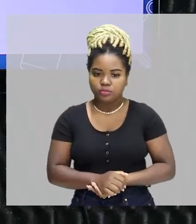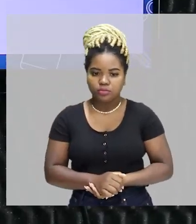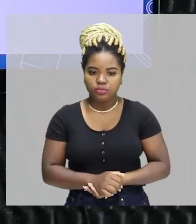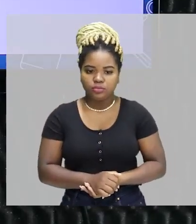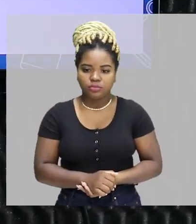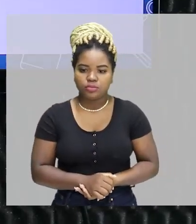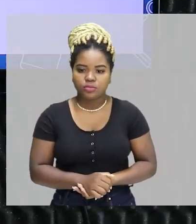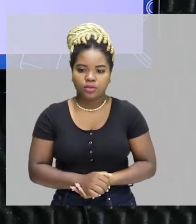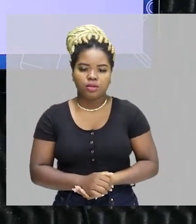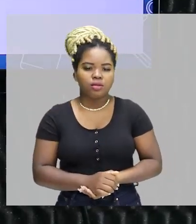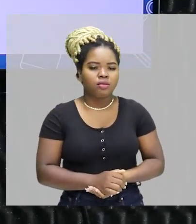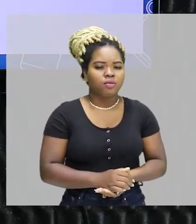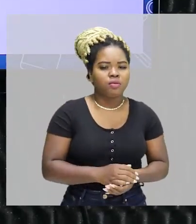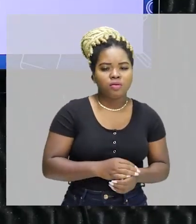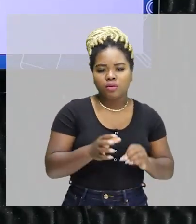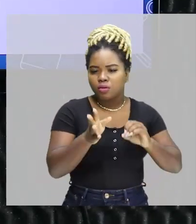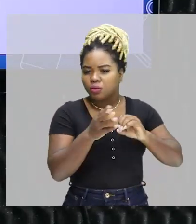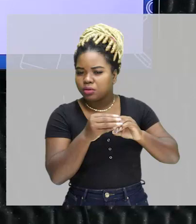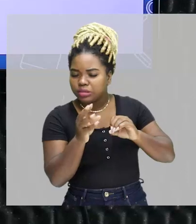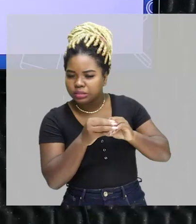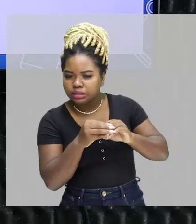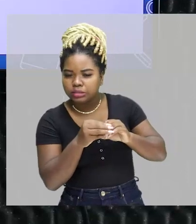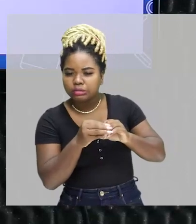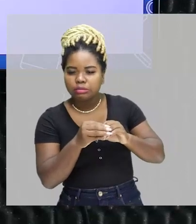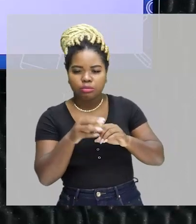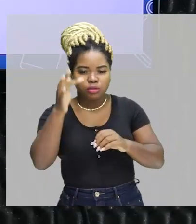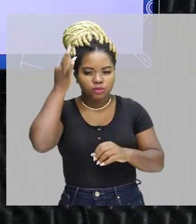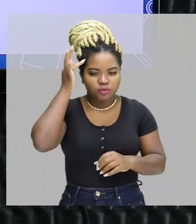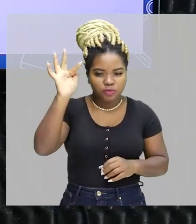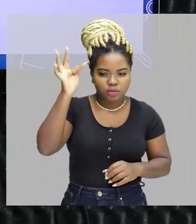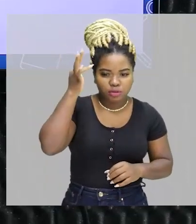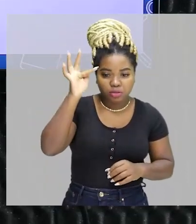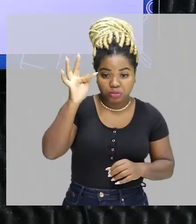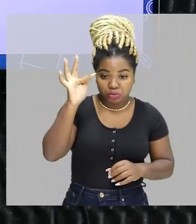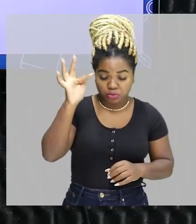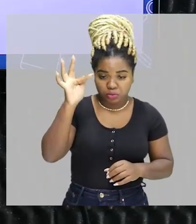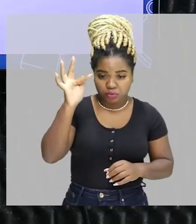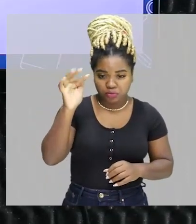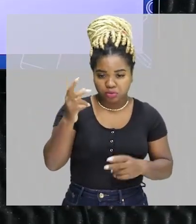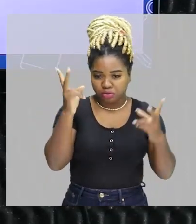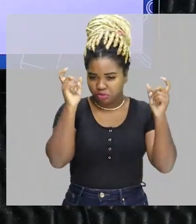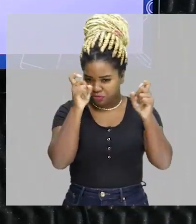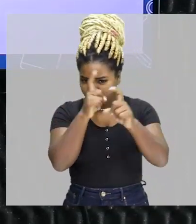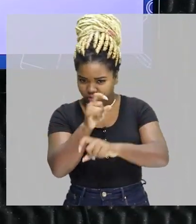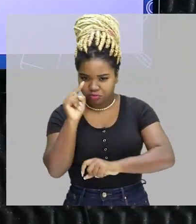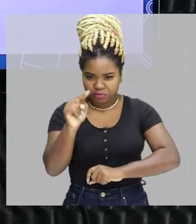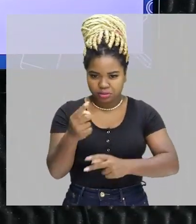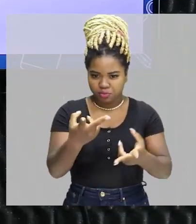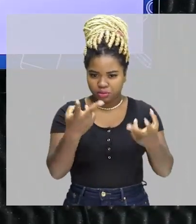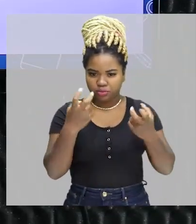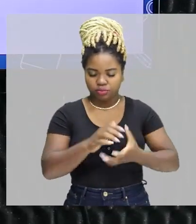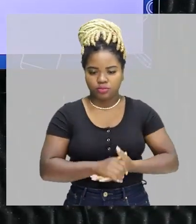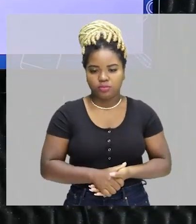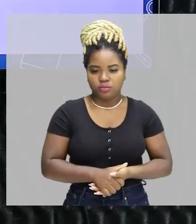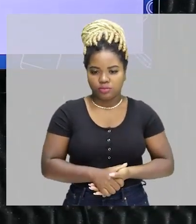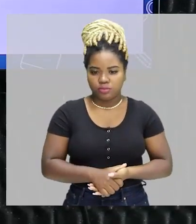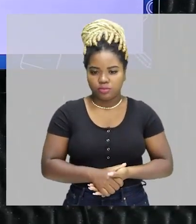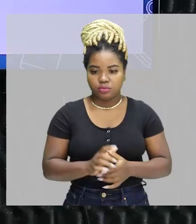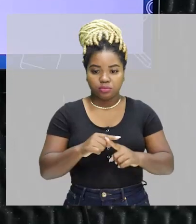do conhecimento filosófico vivo, que é uma coisa difícil de você identificar, mas